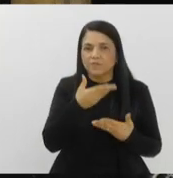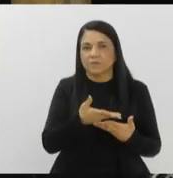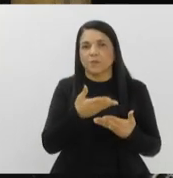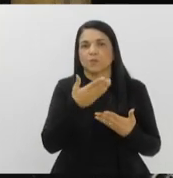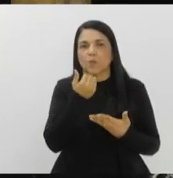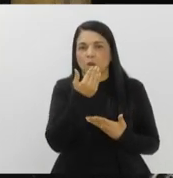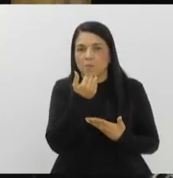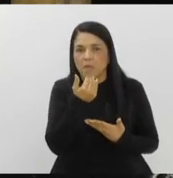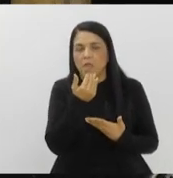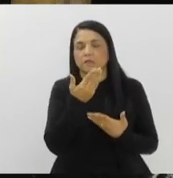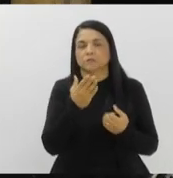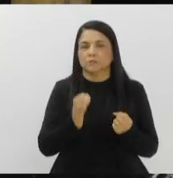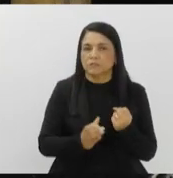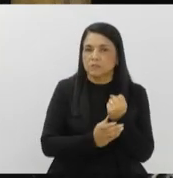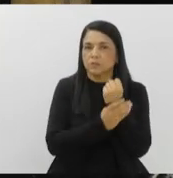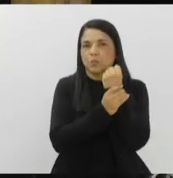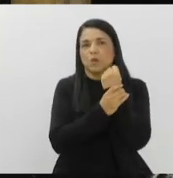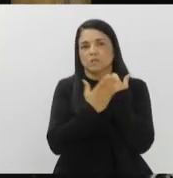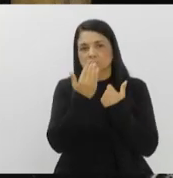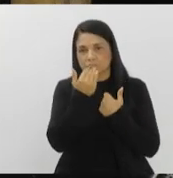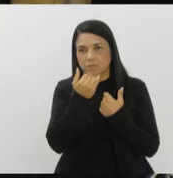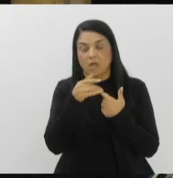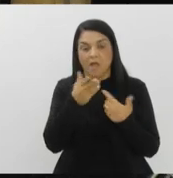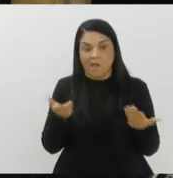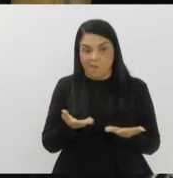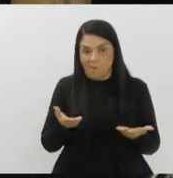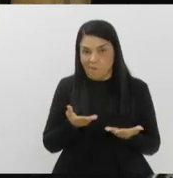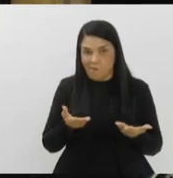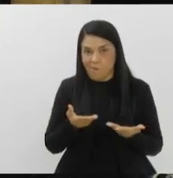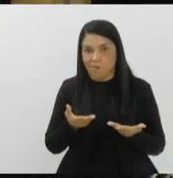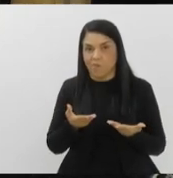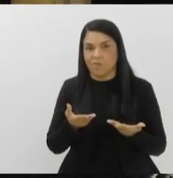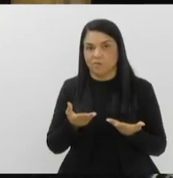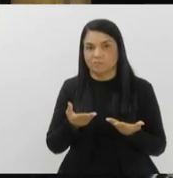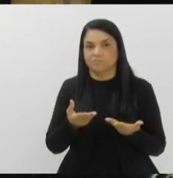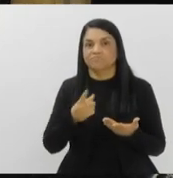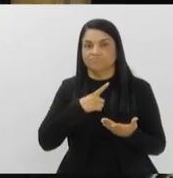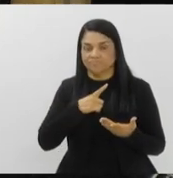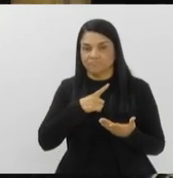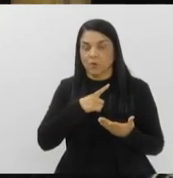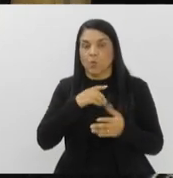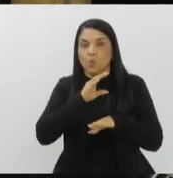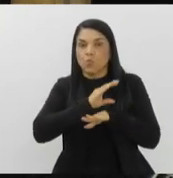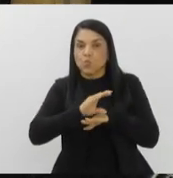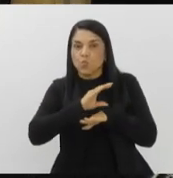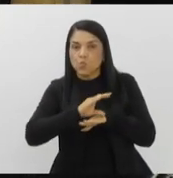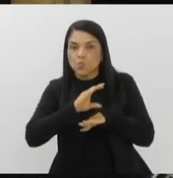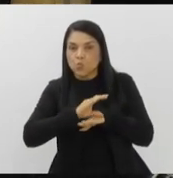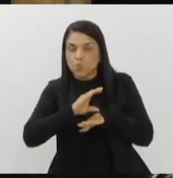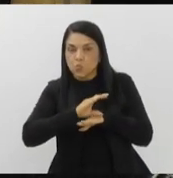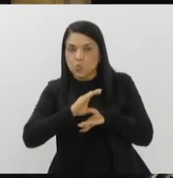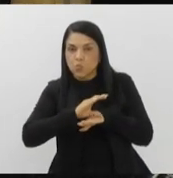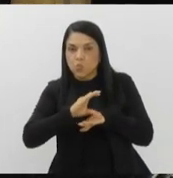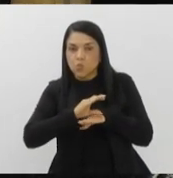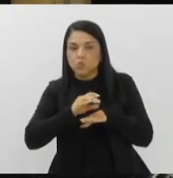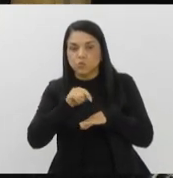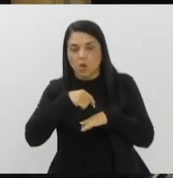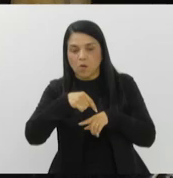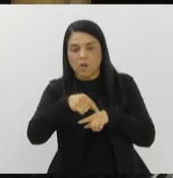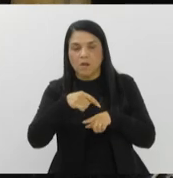soberania alimentar. Inclusive, a gente está agora com uma demanda de um curso que nós vamos ministrar a partir desse